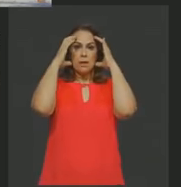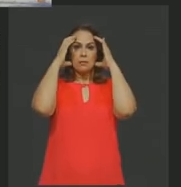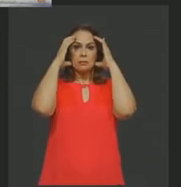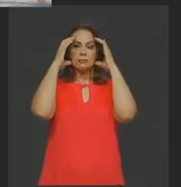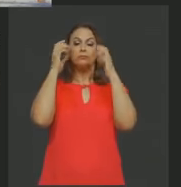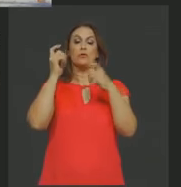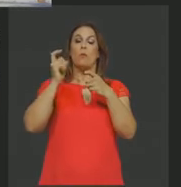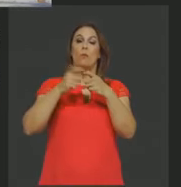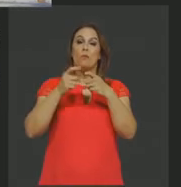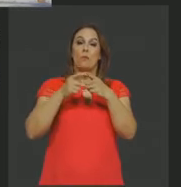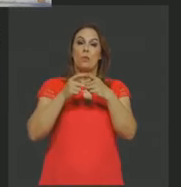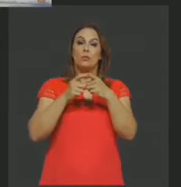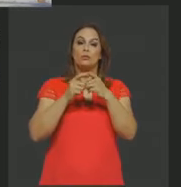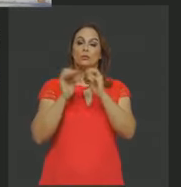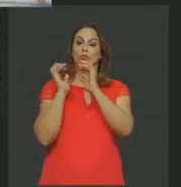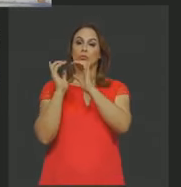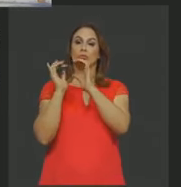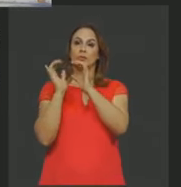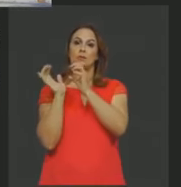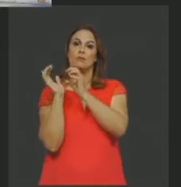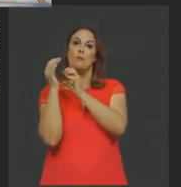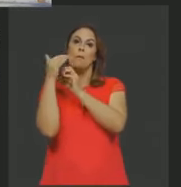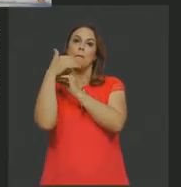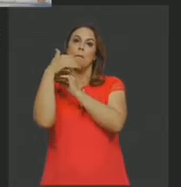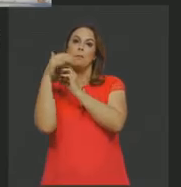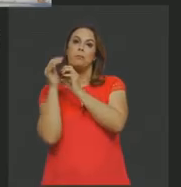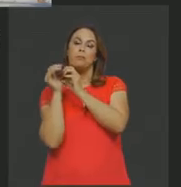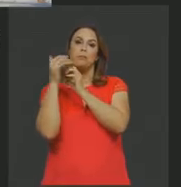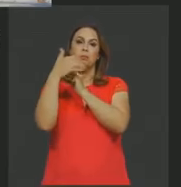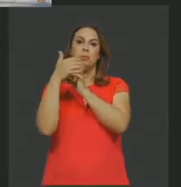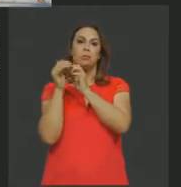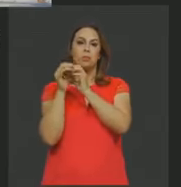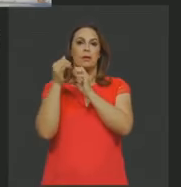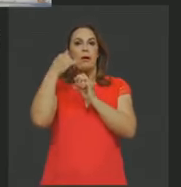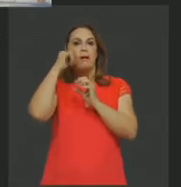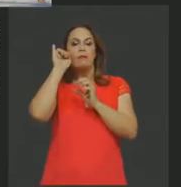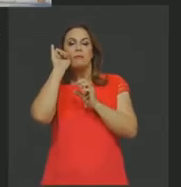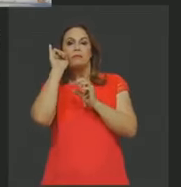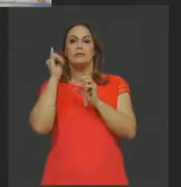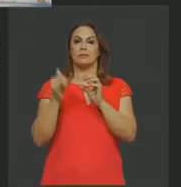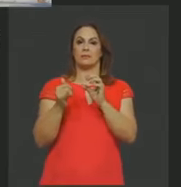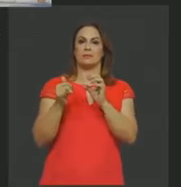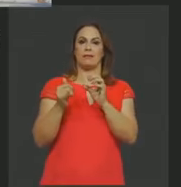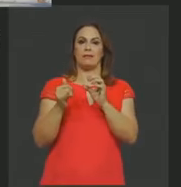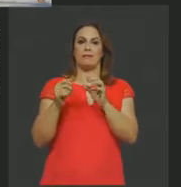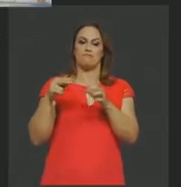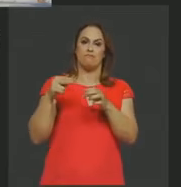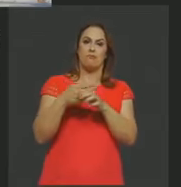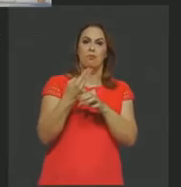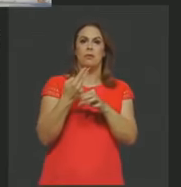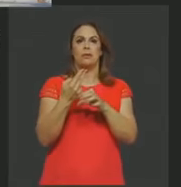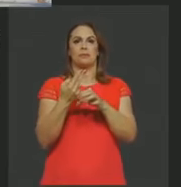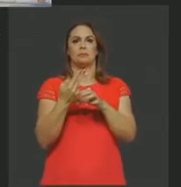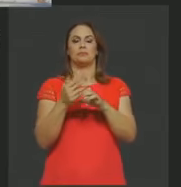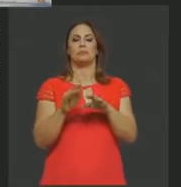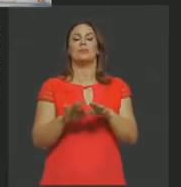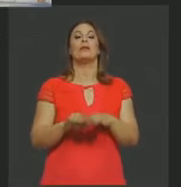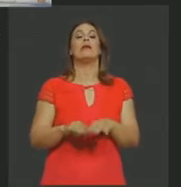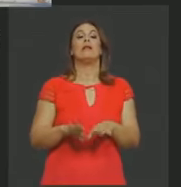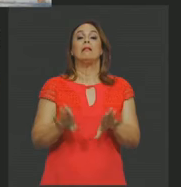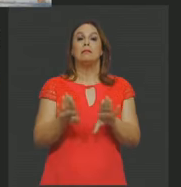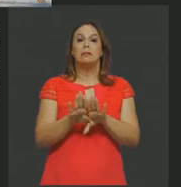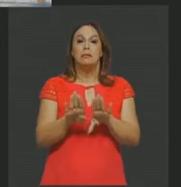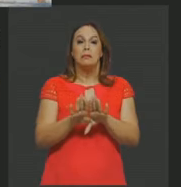né, você não machucar, você vai ter também a possibilidade de sustentação, né, para você